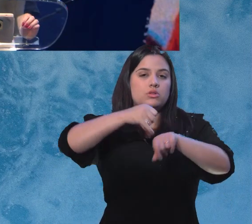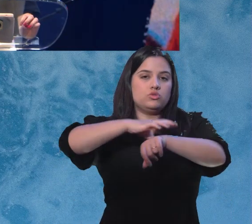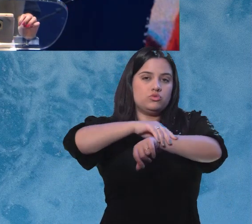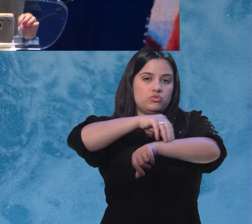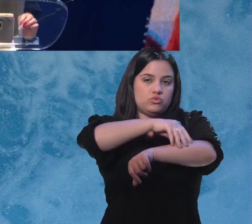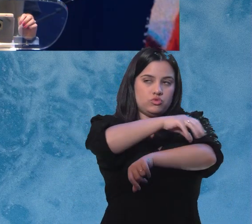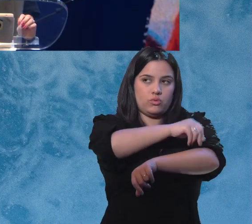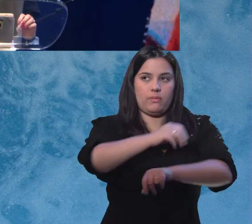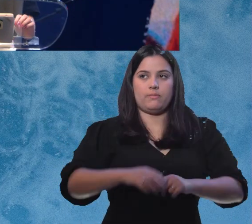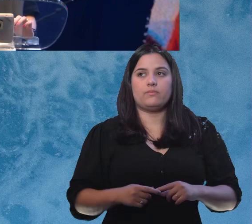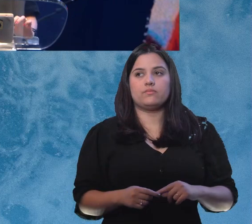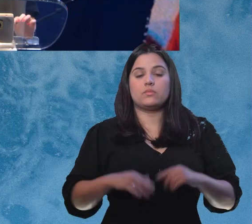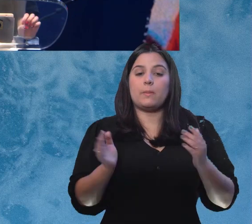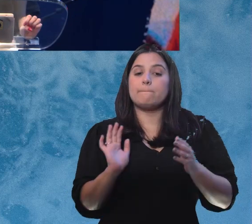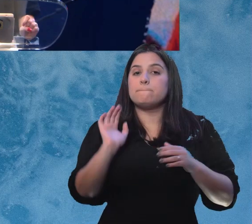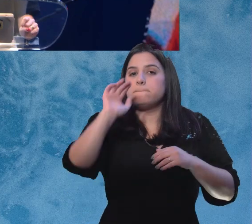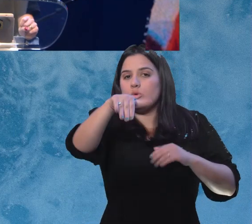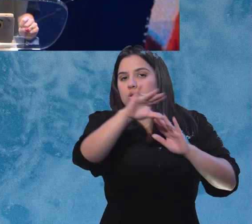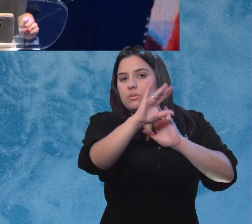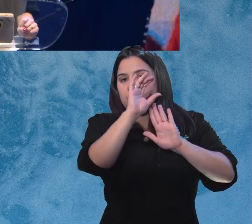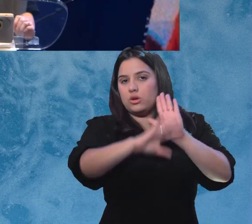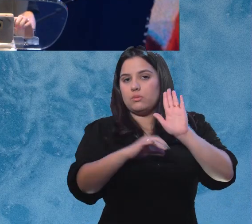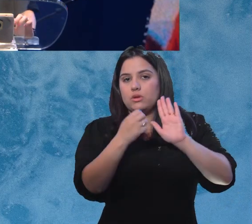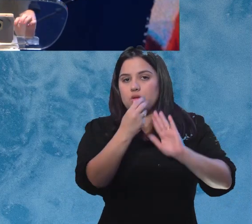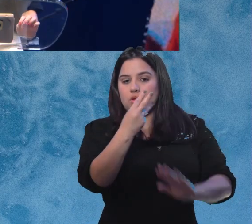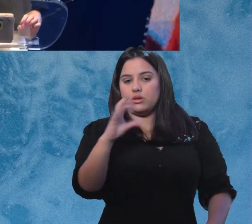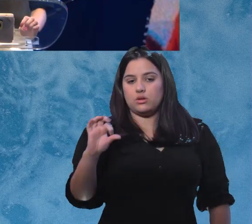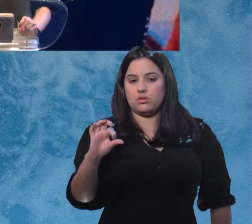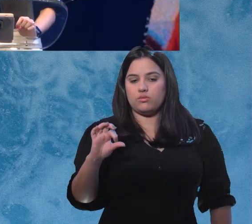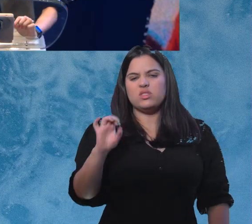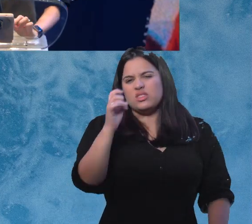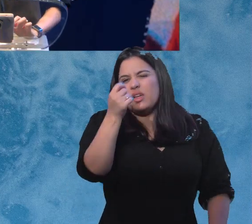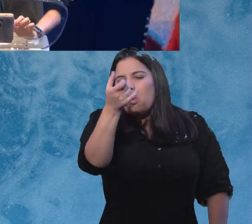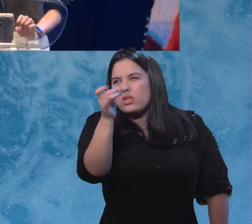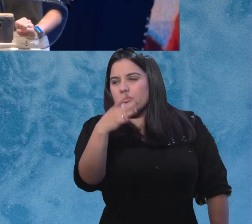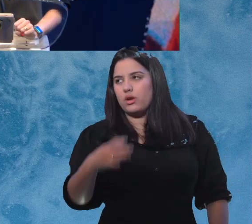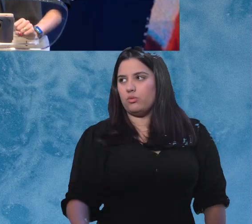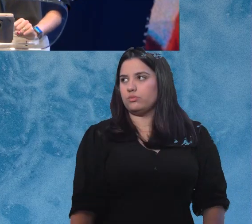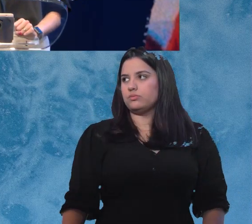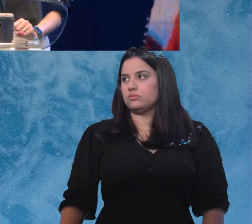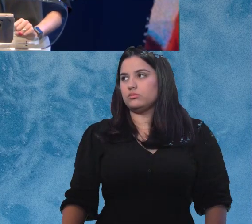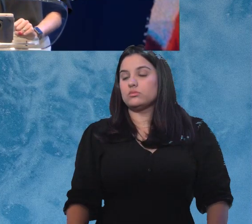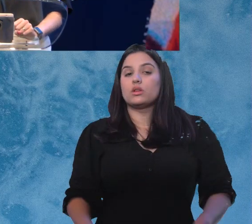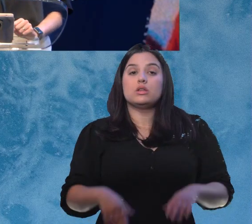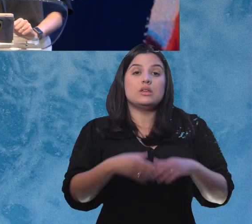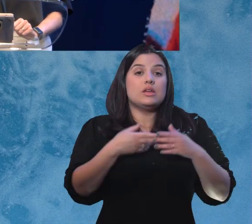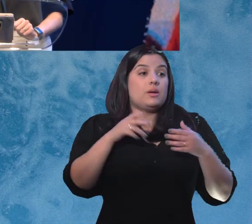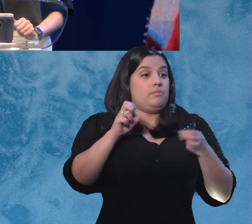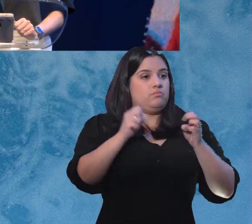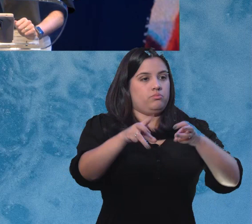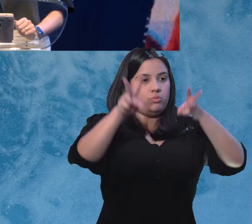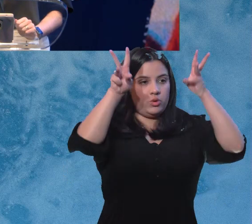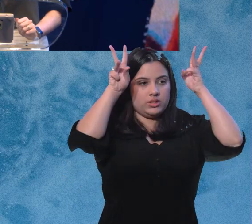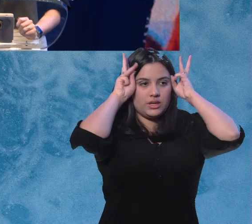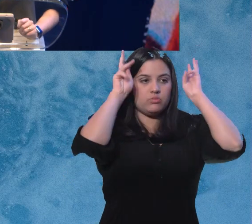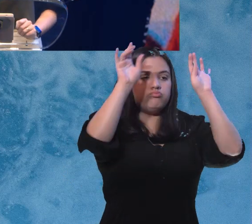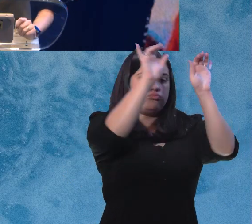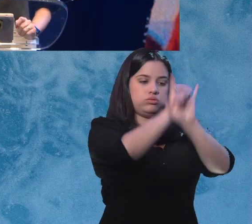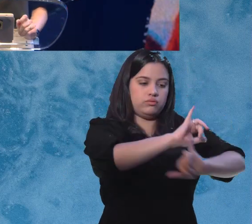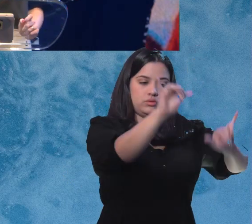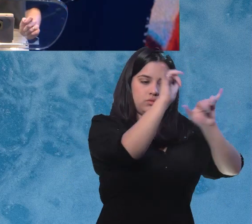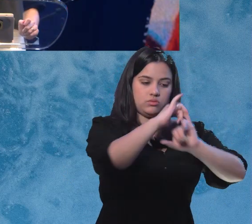de Num. Aí, pulando para o capítulo 39, estou acabando, gente, prometo. Diz assim: quando Moisés transmitiu essas palavras